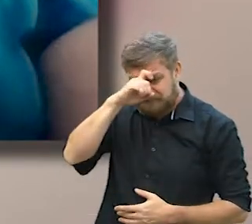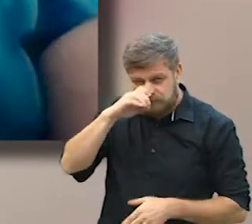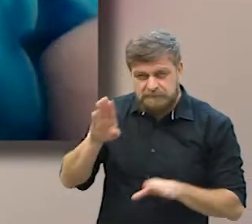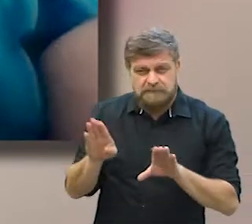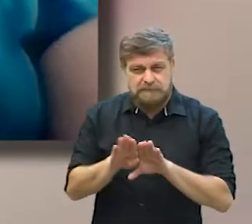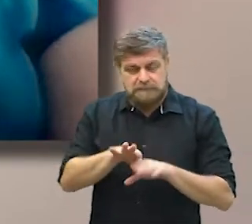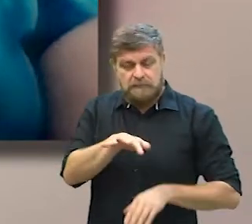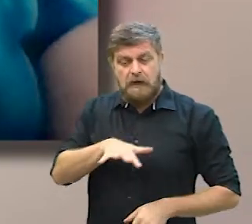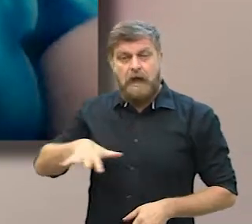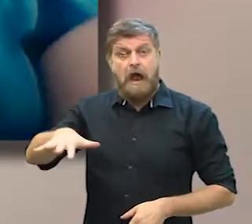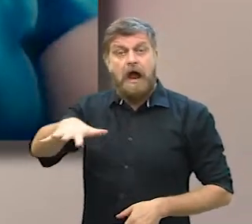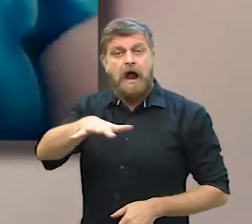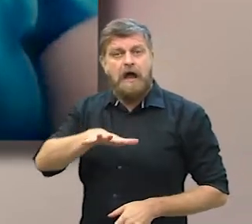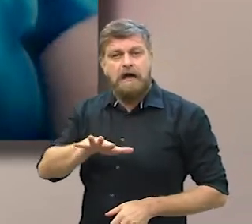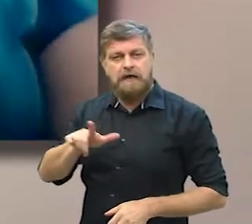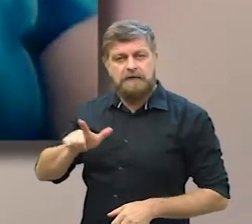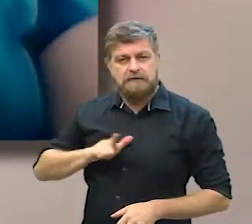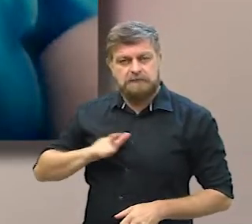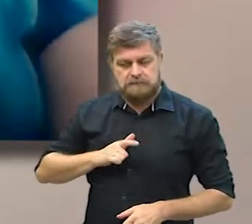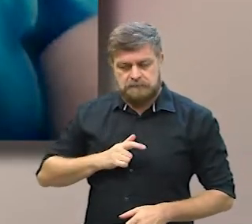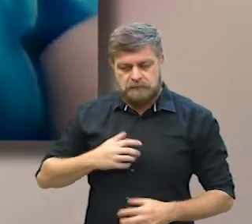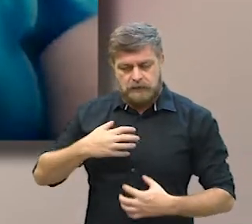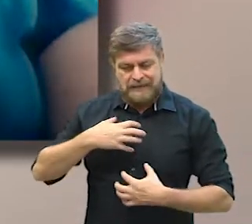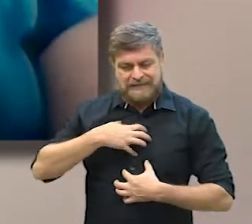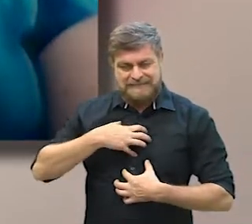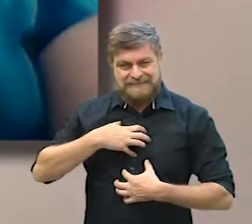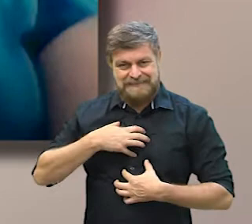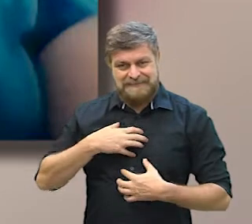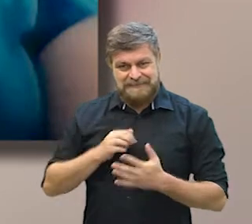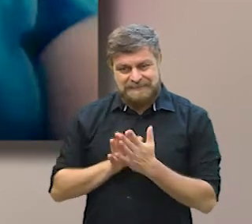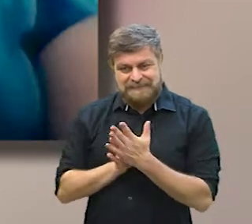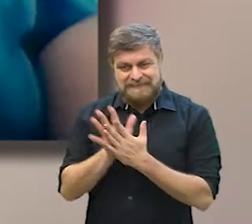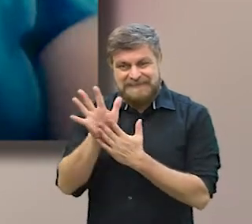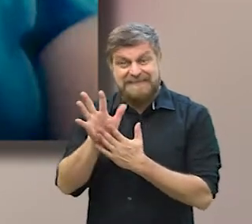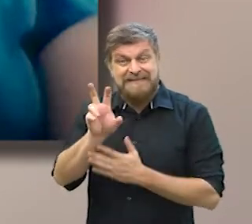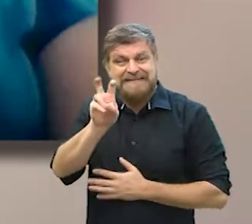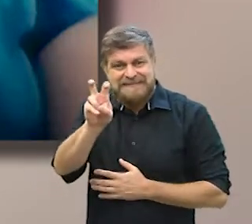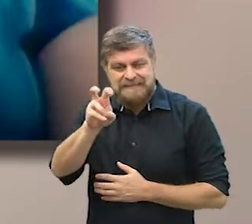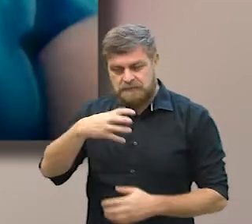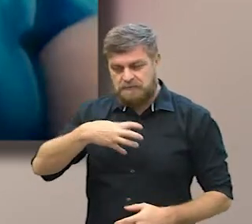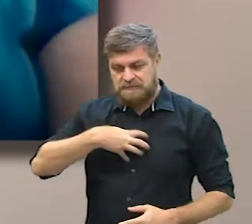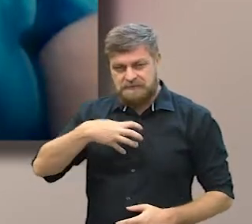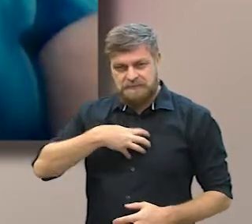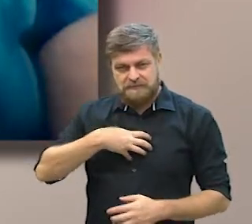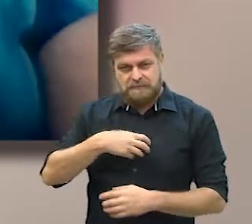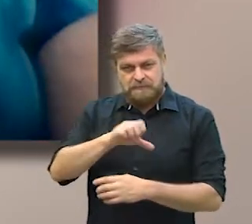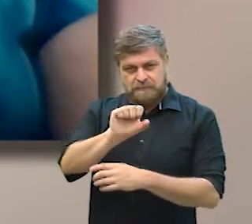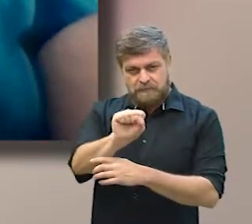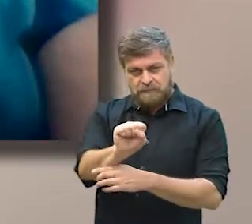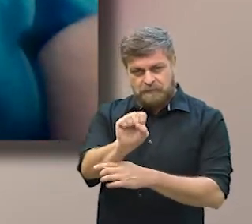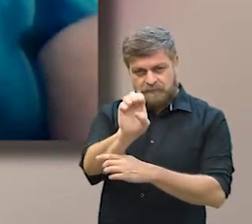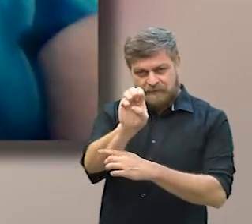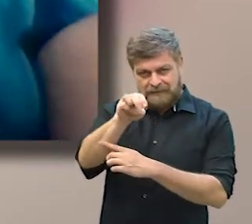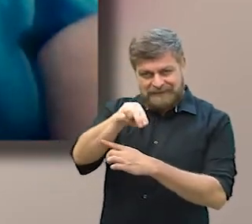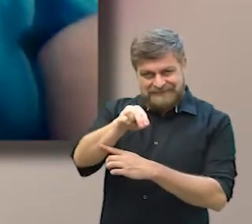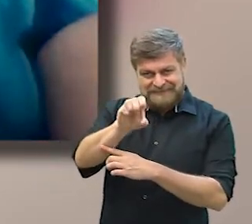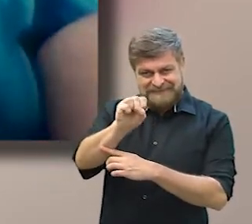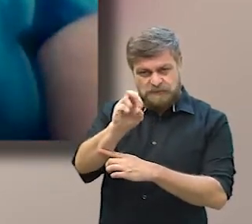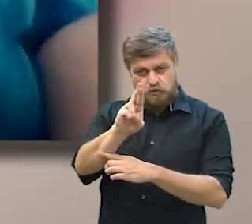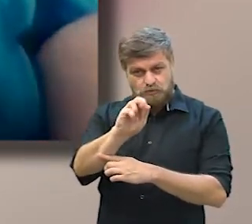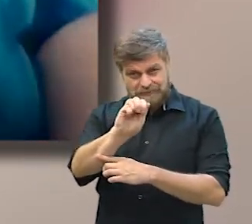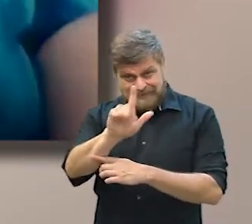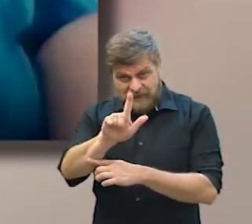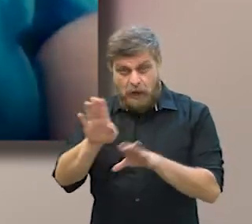área das questões mais sensoriais, e, assim, até condições motoras